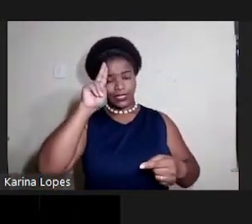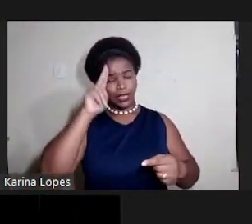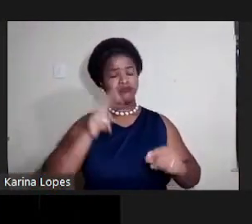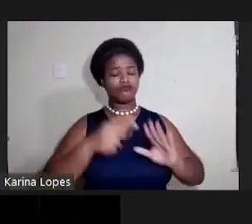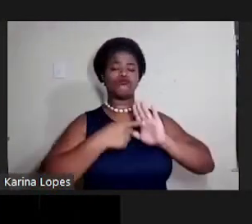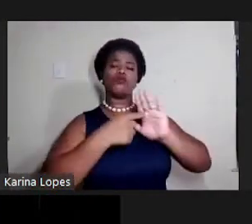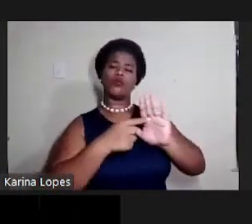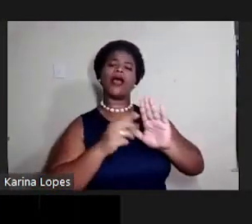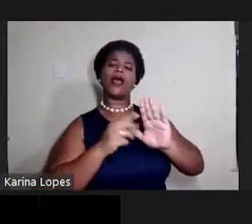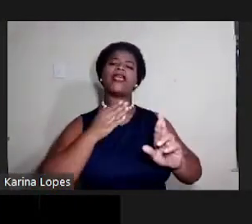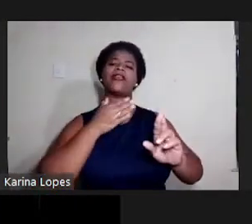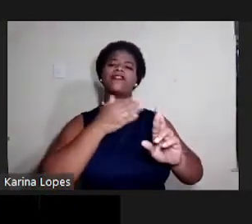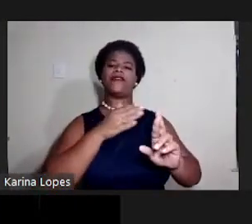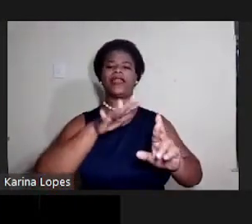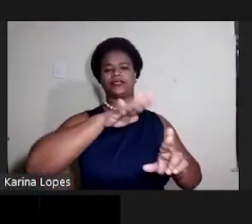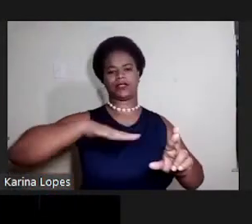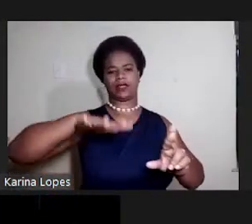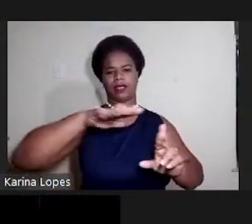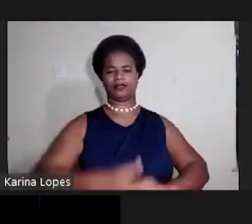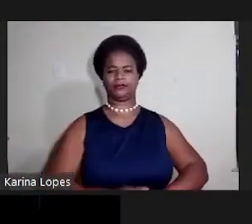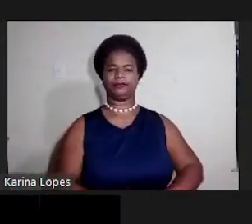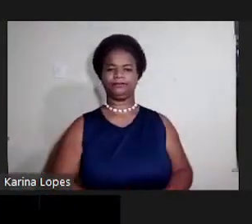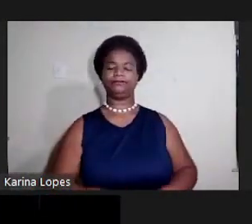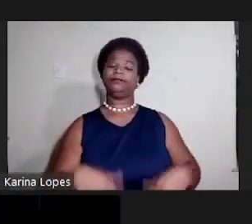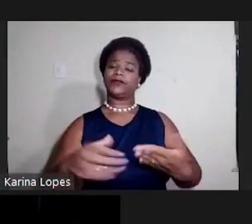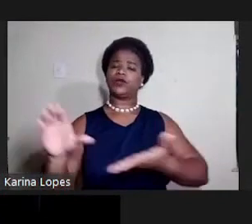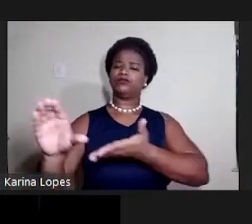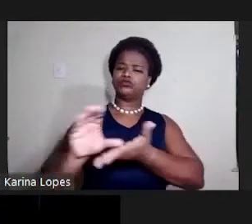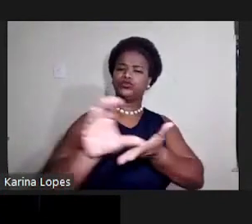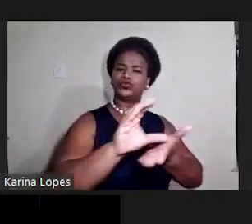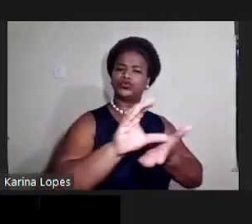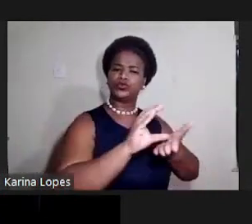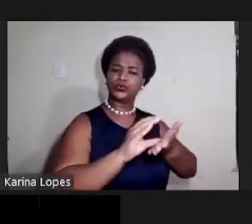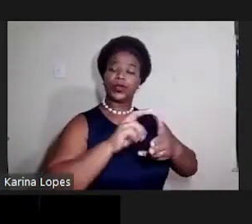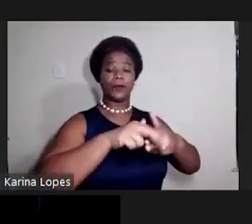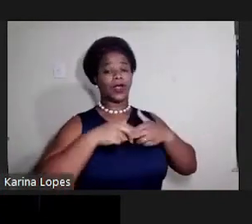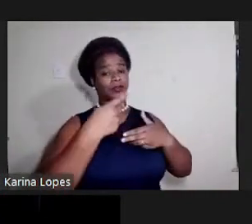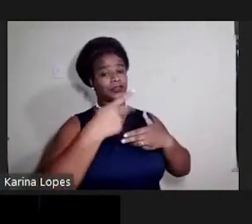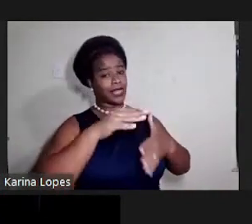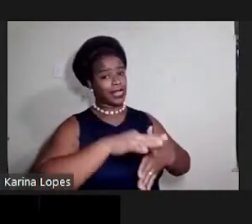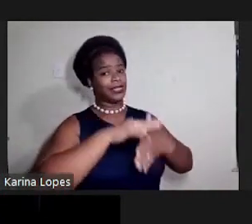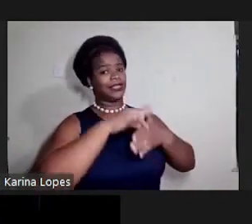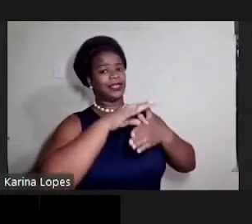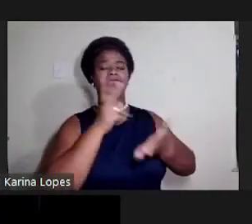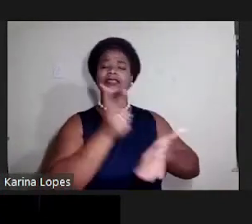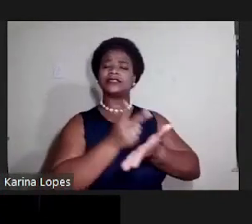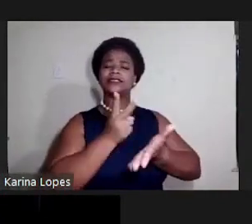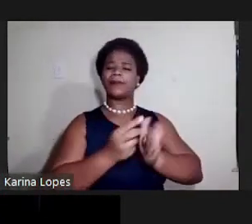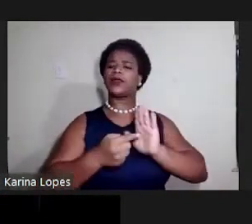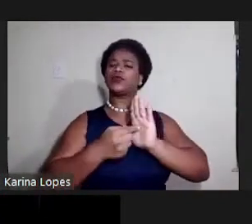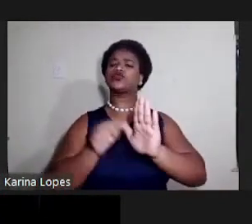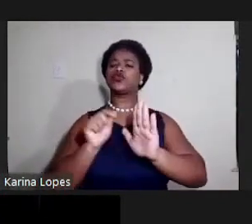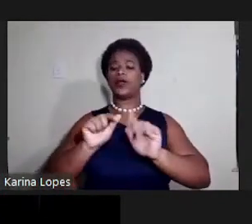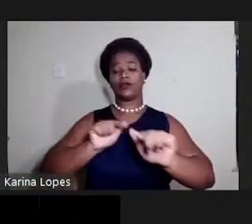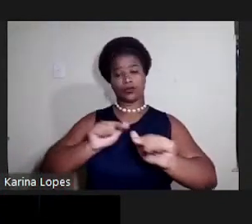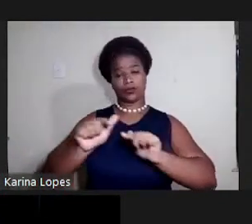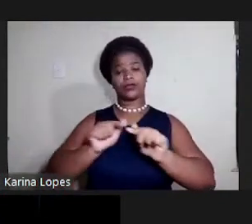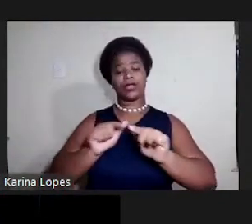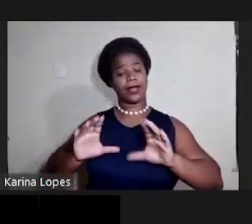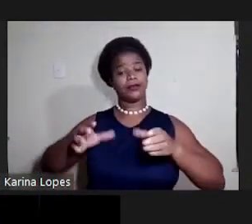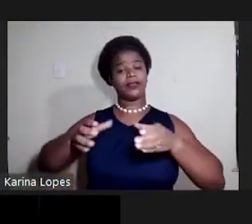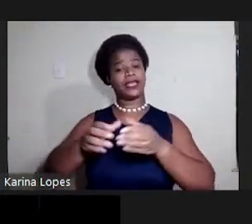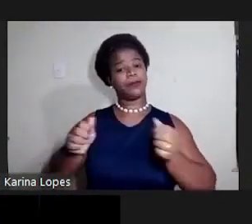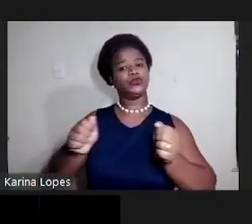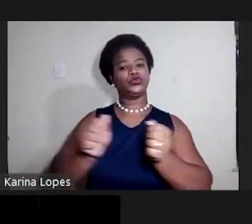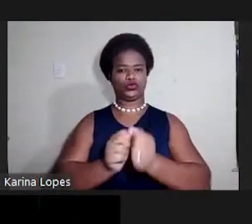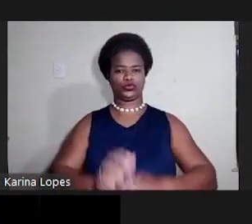Inúmeros recursos foram então capitaneados sob sua liderança, sem nunca deixar de apontar o papel do trabalho em equipe em seu entorno, como fez